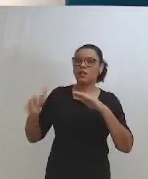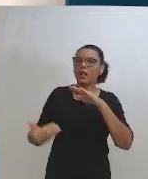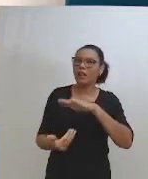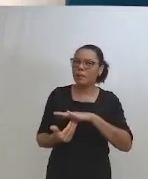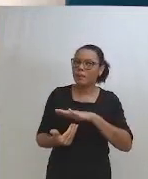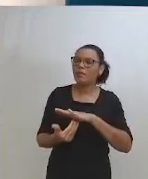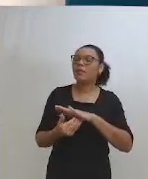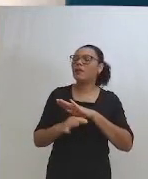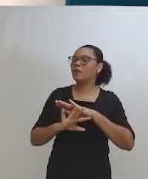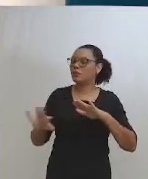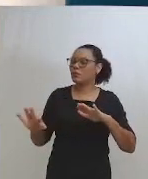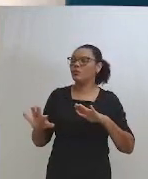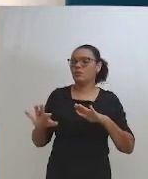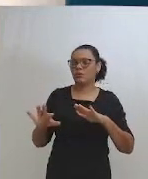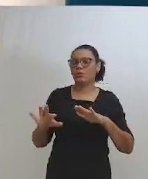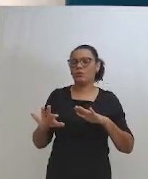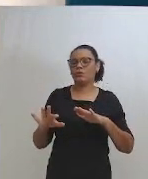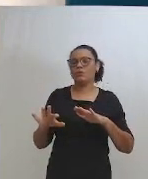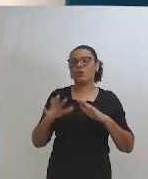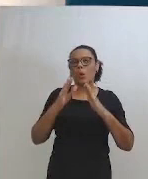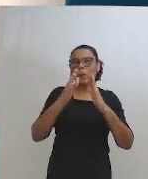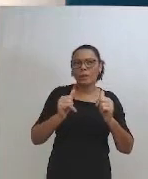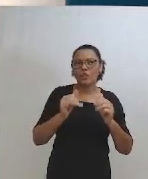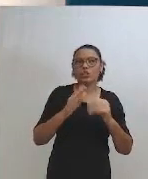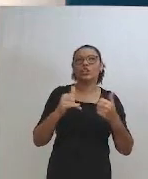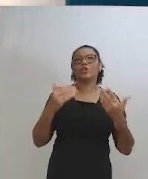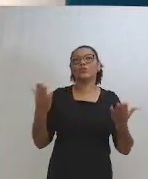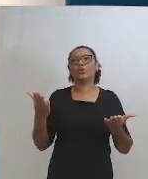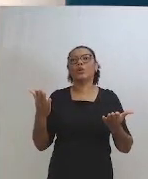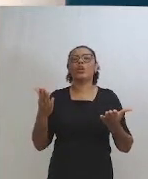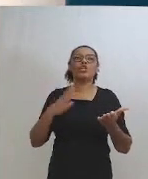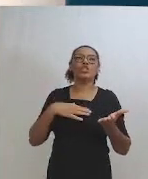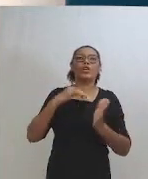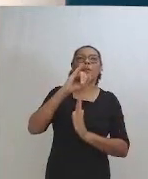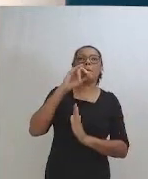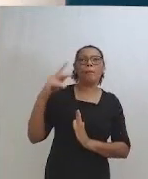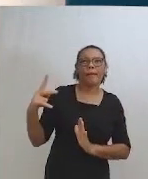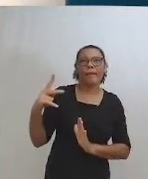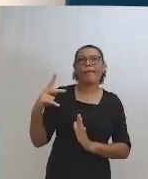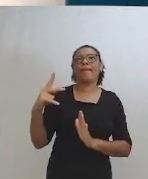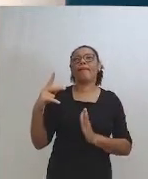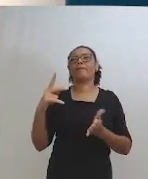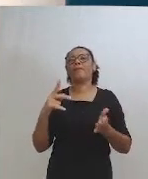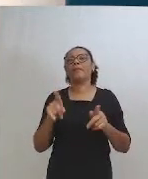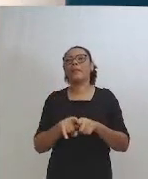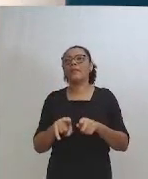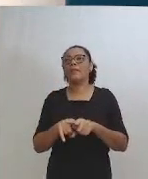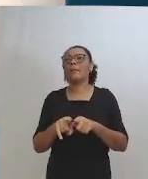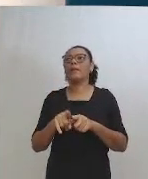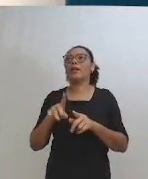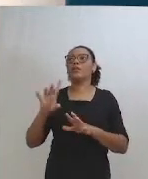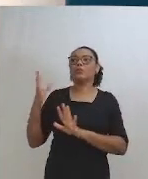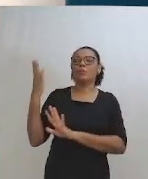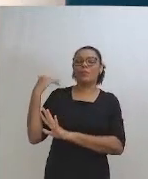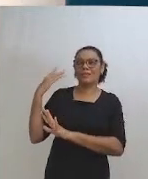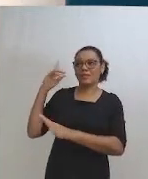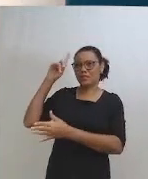Limitando a requisição aos dados de IPs e device IPs nos termos do decidido no RMS